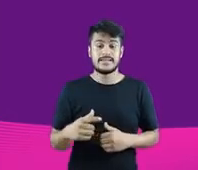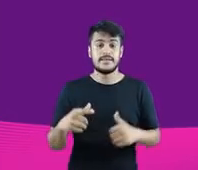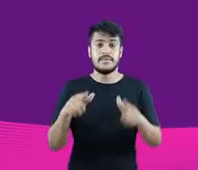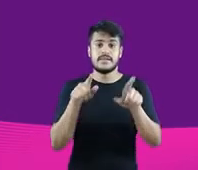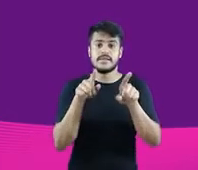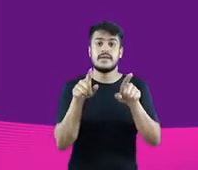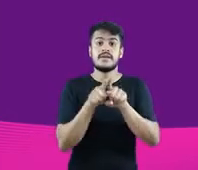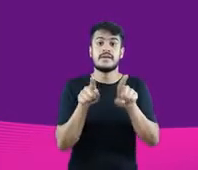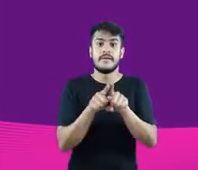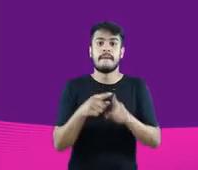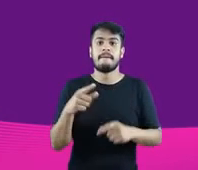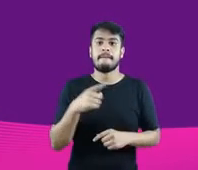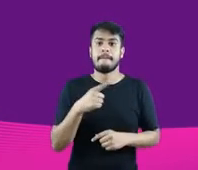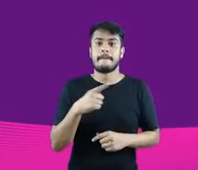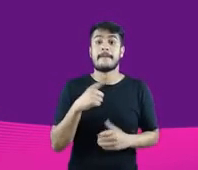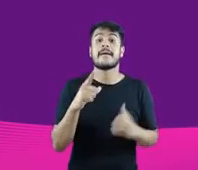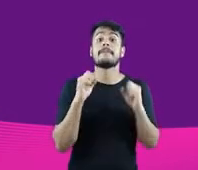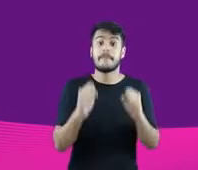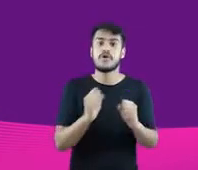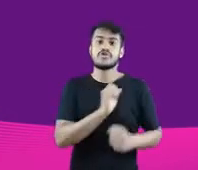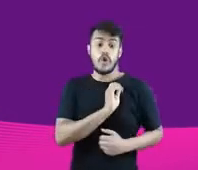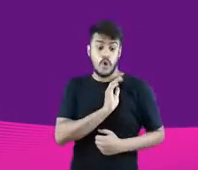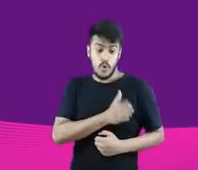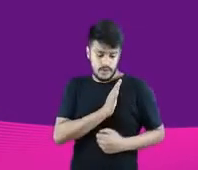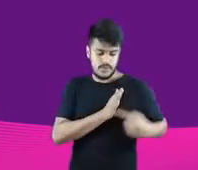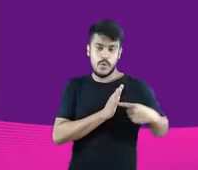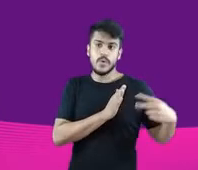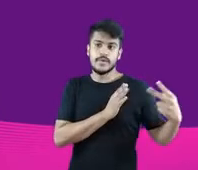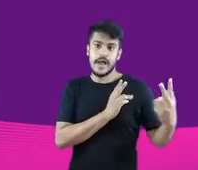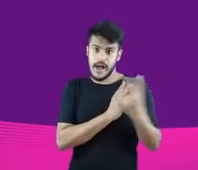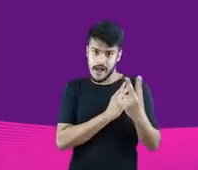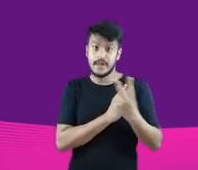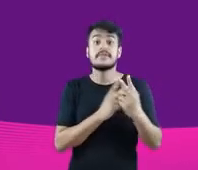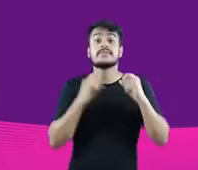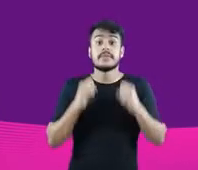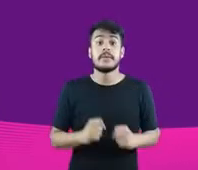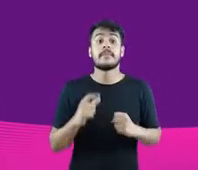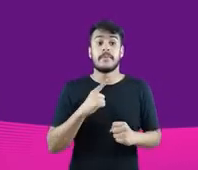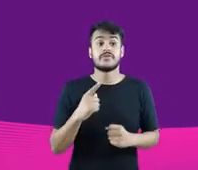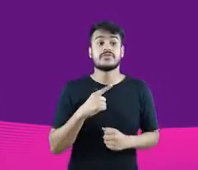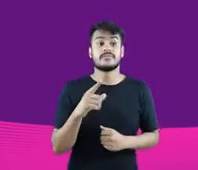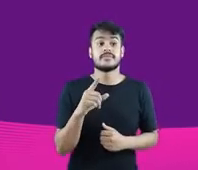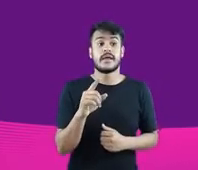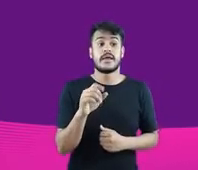diretriz de cardiologia, também valsartana com sacubitril e inibidores de